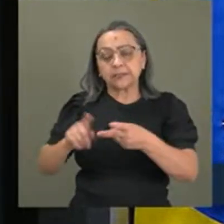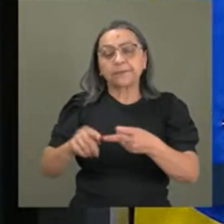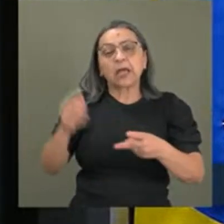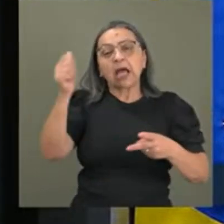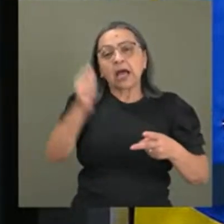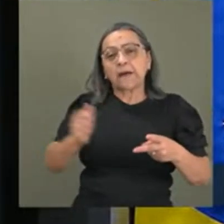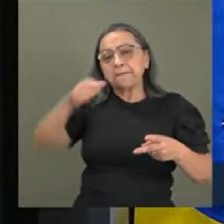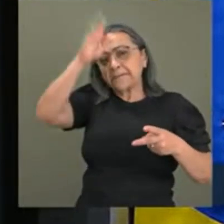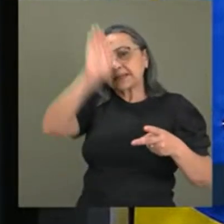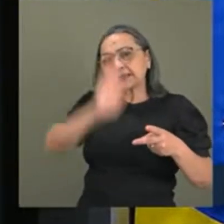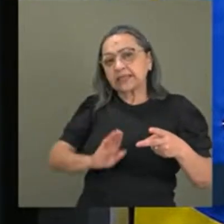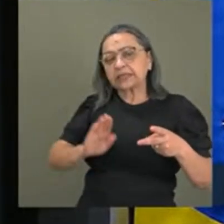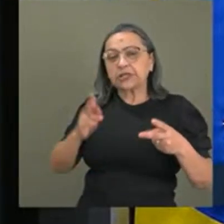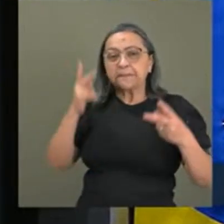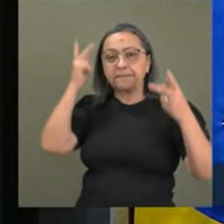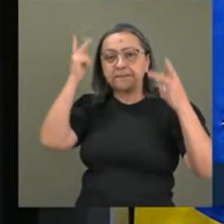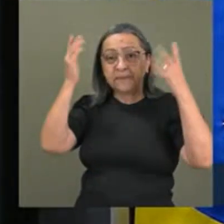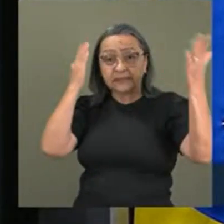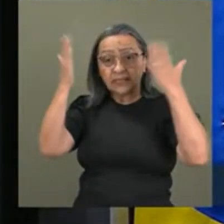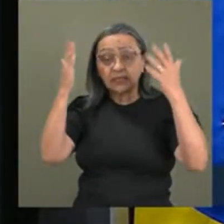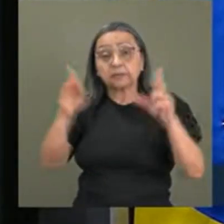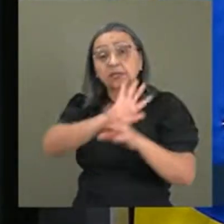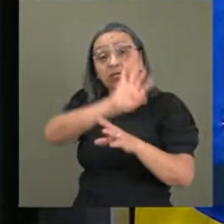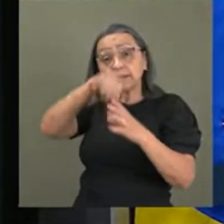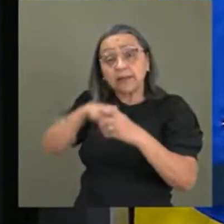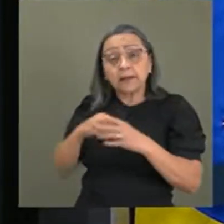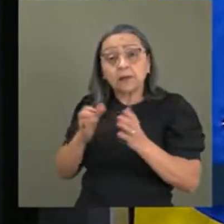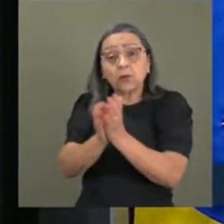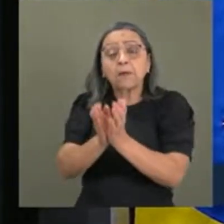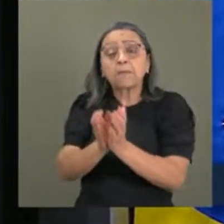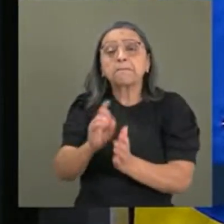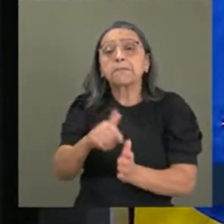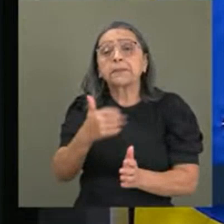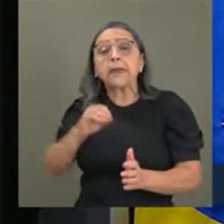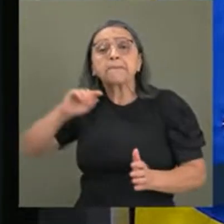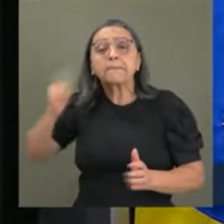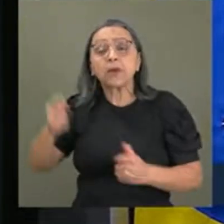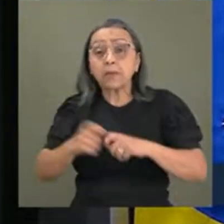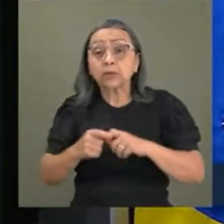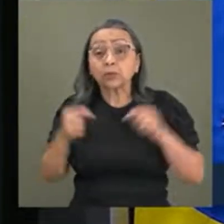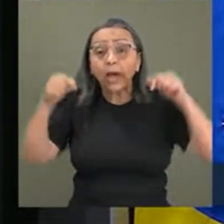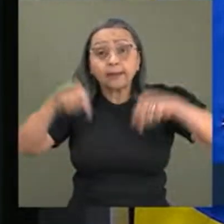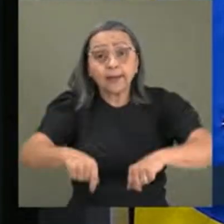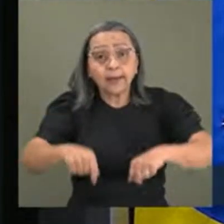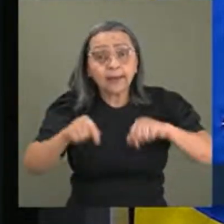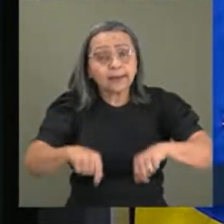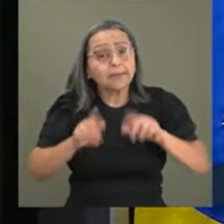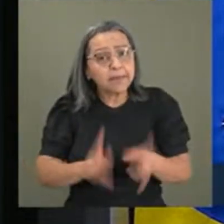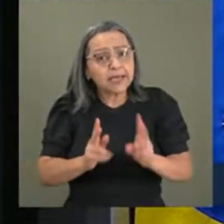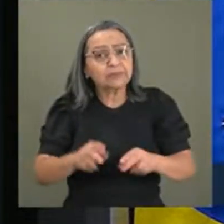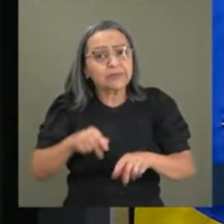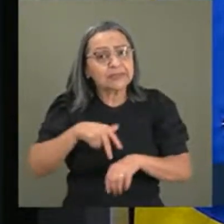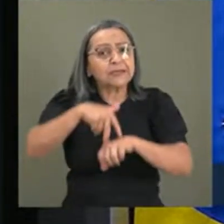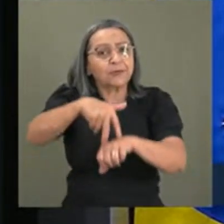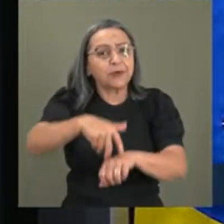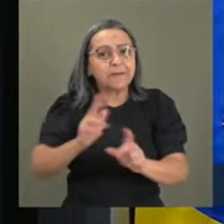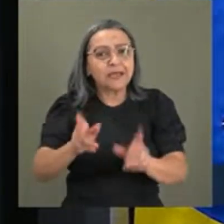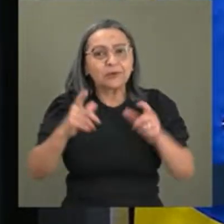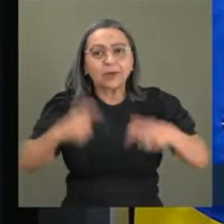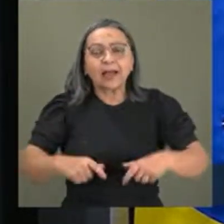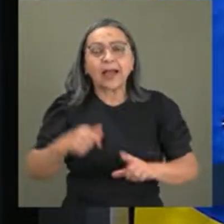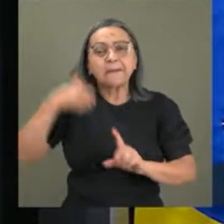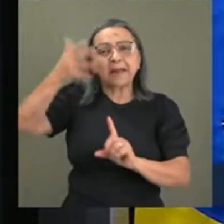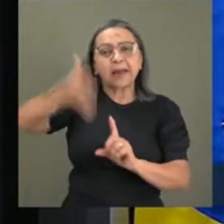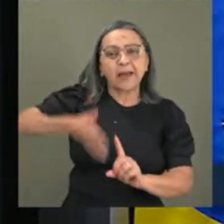Associação Brasileira de Psiquiatria, que reúne cerca de 10 mil médicos. Estiveram aqui, nessa tribuna onde eu estou,